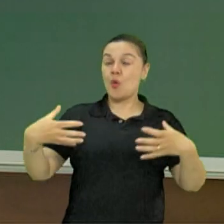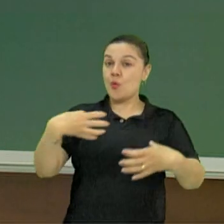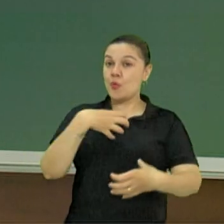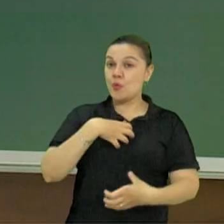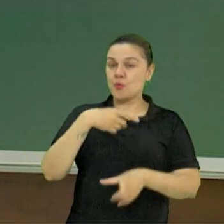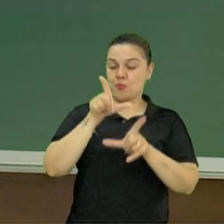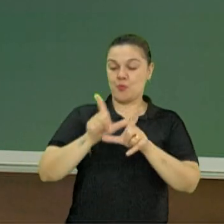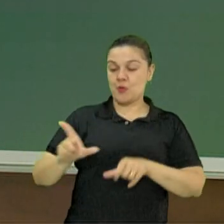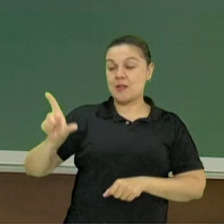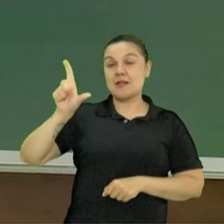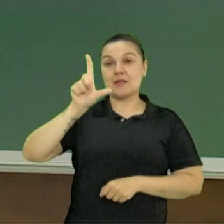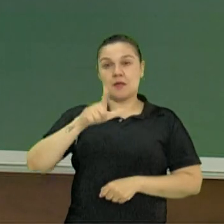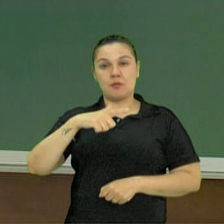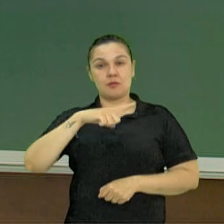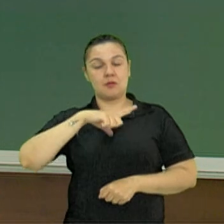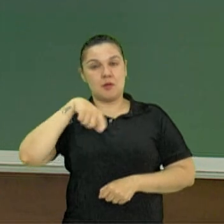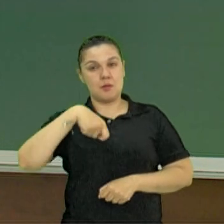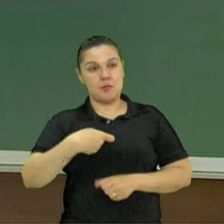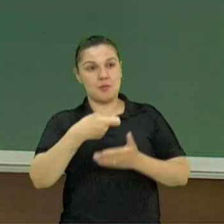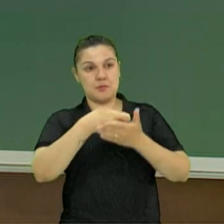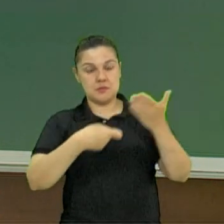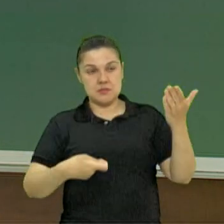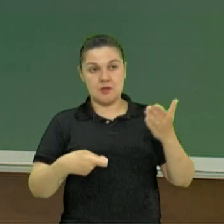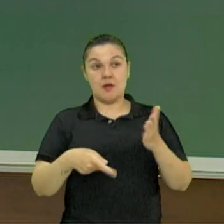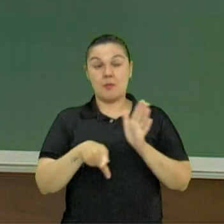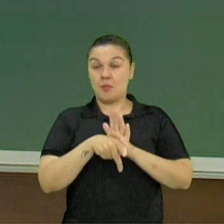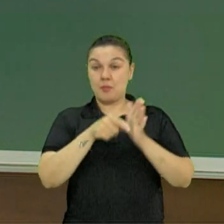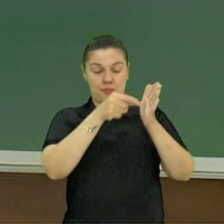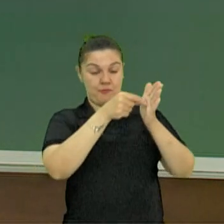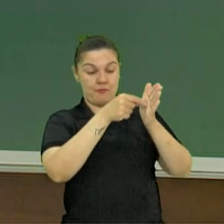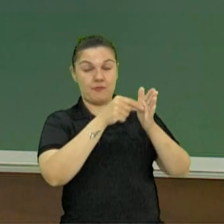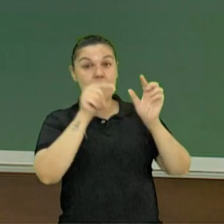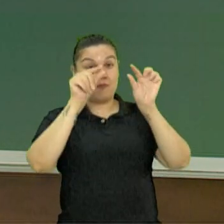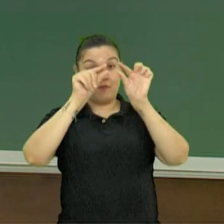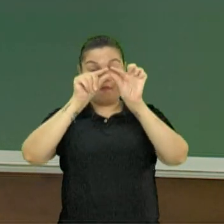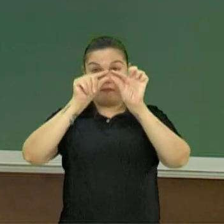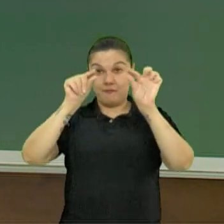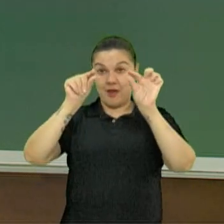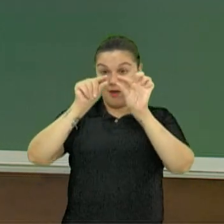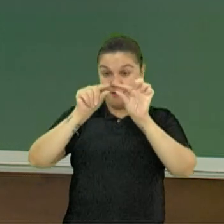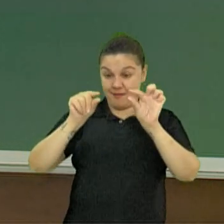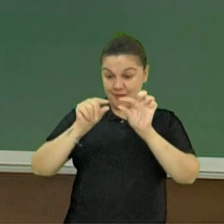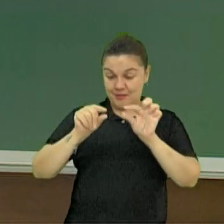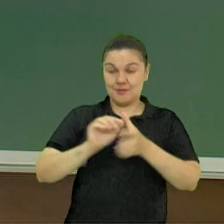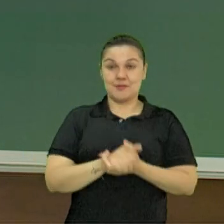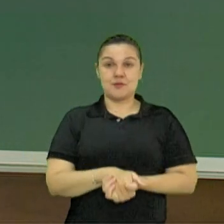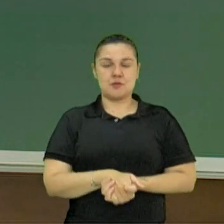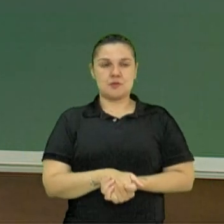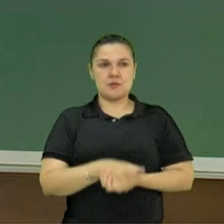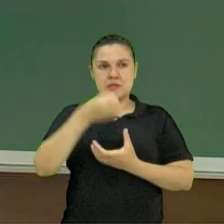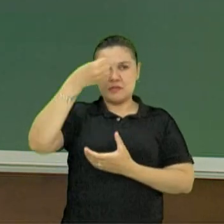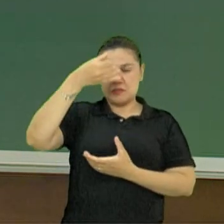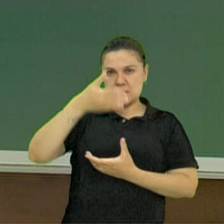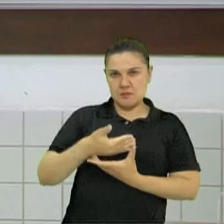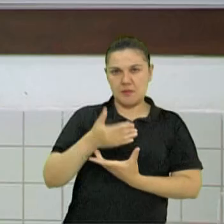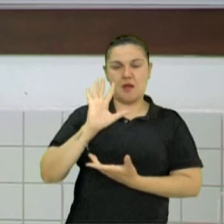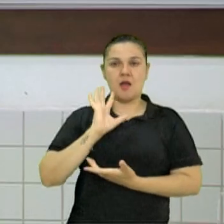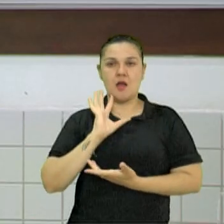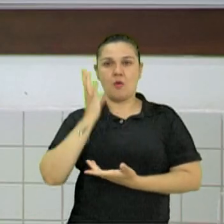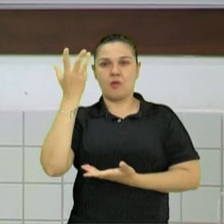literário pertencem as obras escritas em versos, olha só, obras escritas em versos, que narram